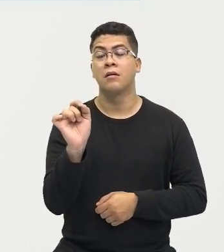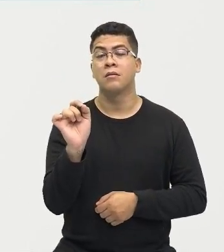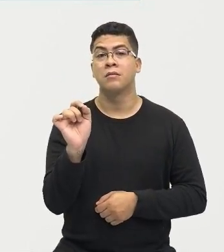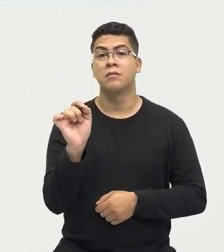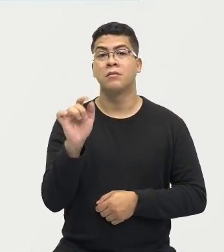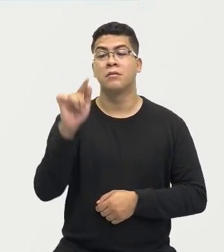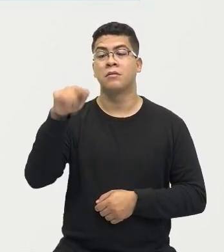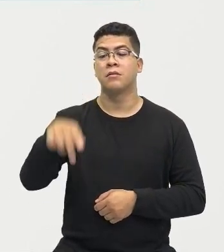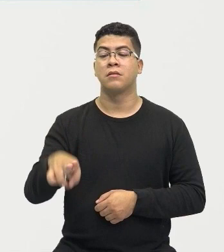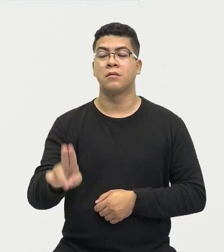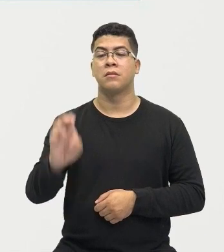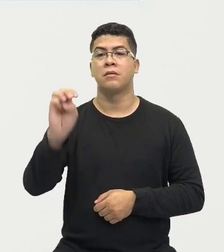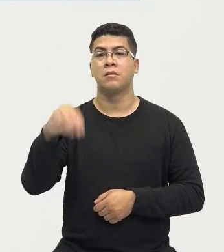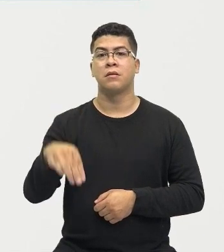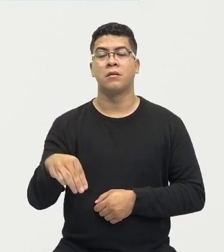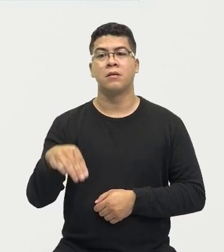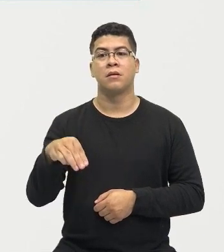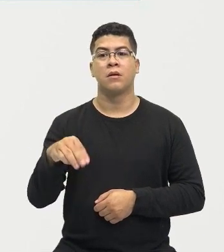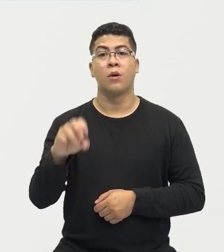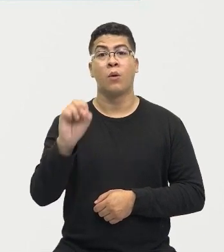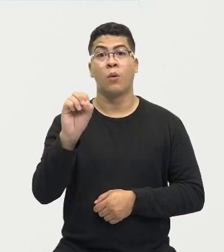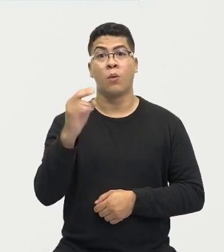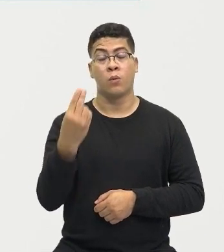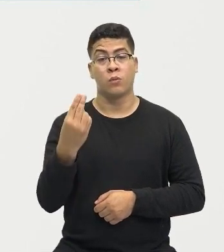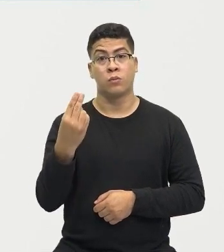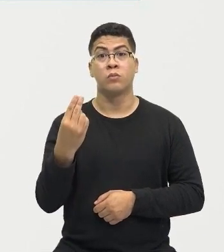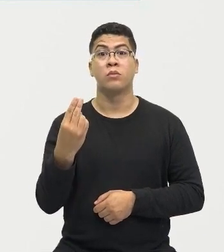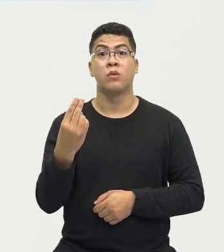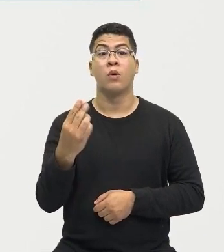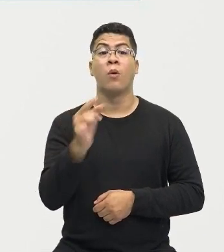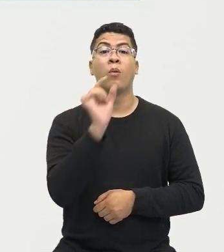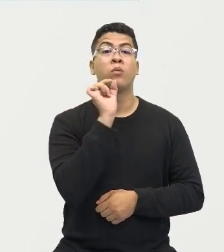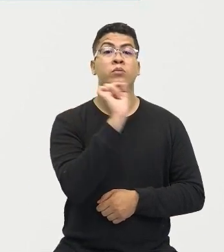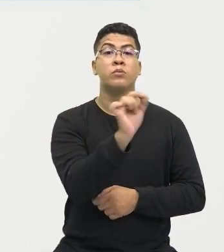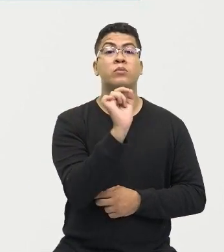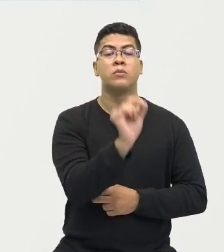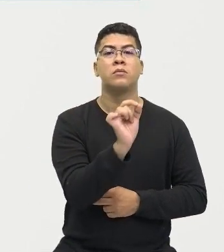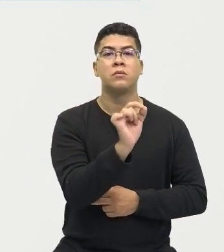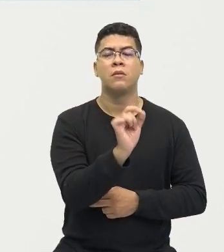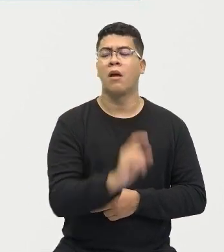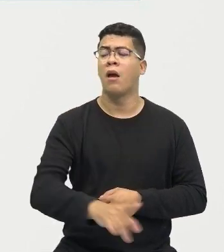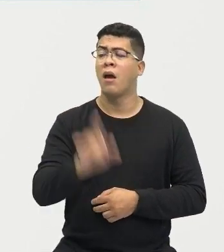Quem ou o quê? Quem ou o quê?